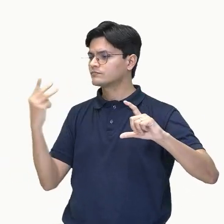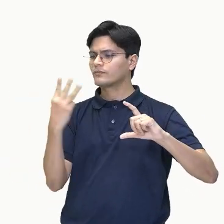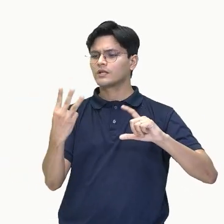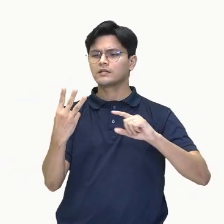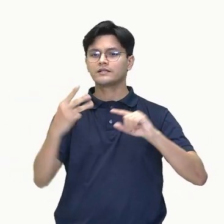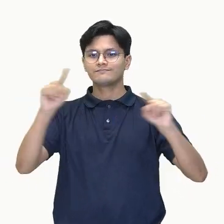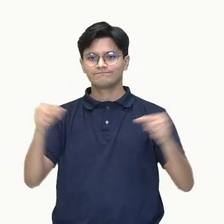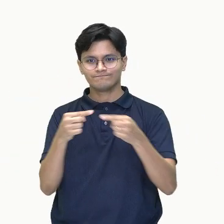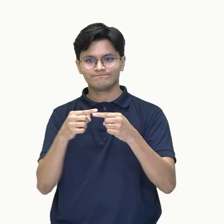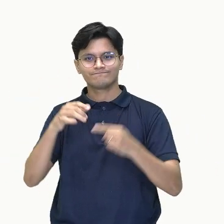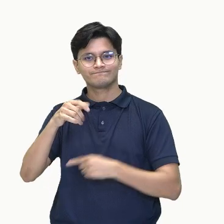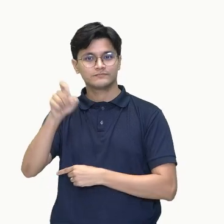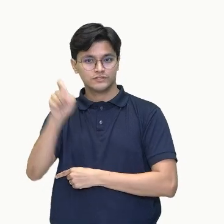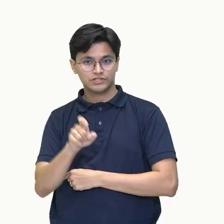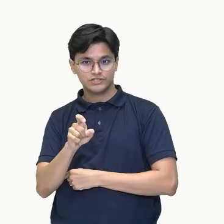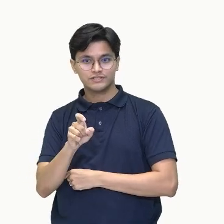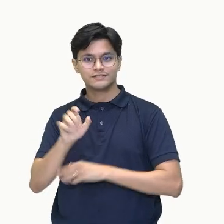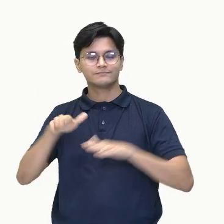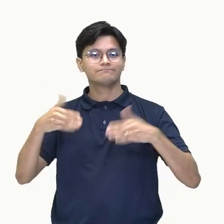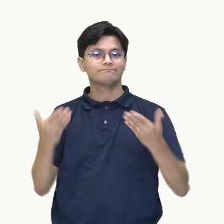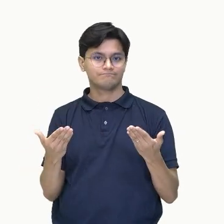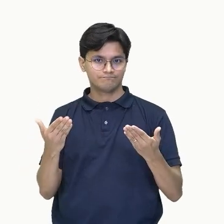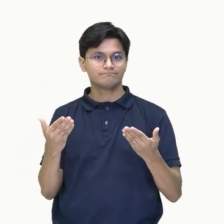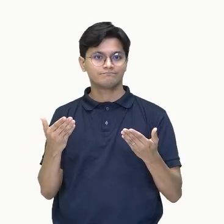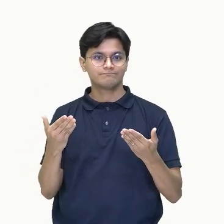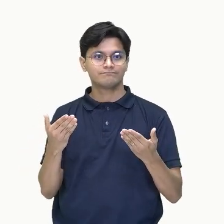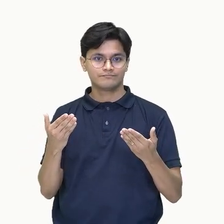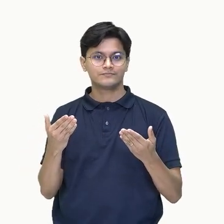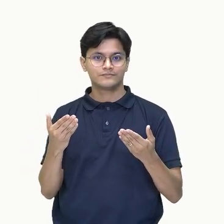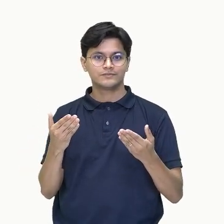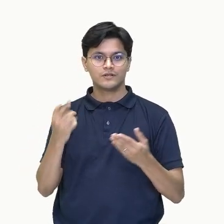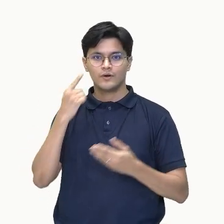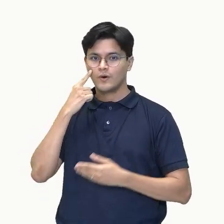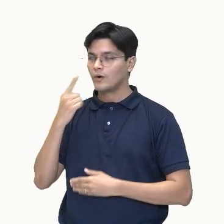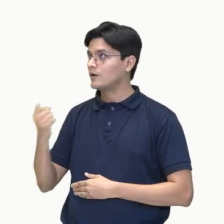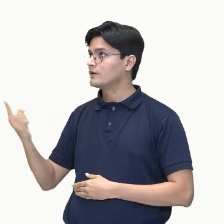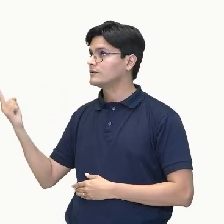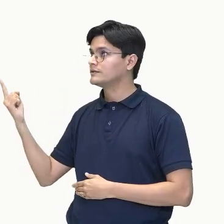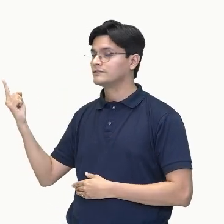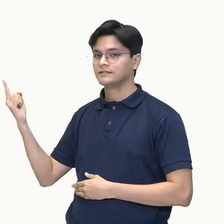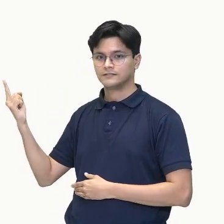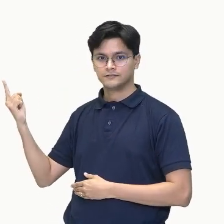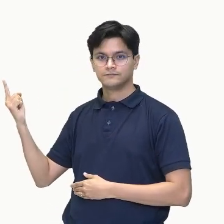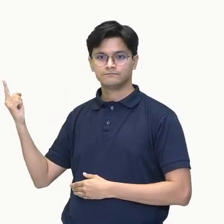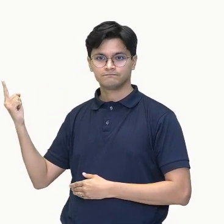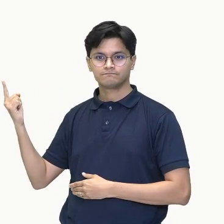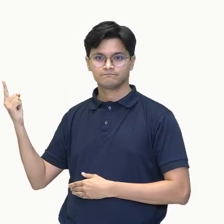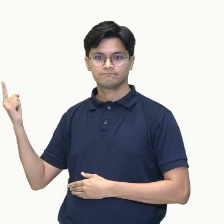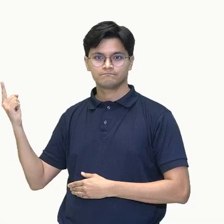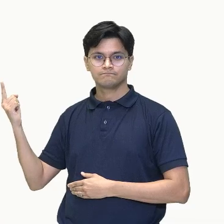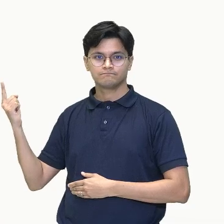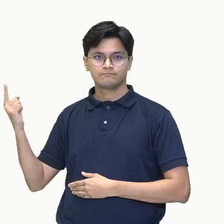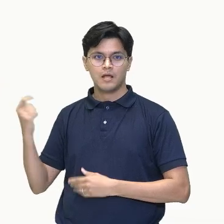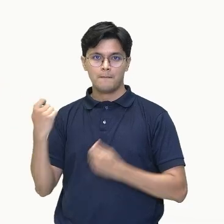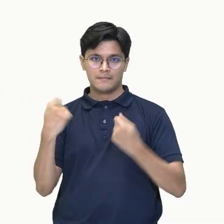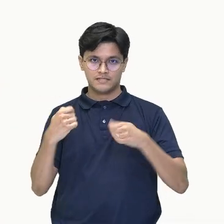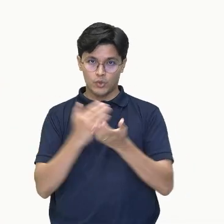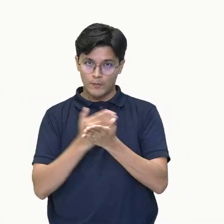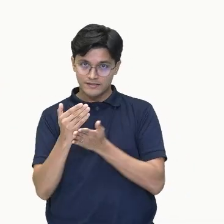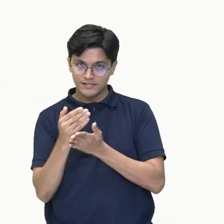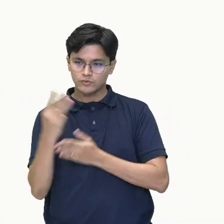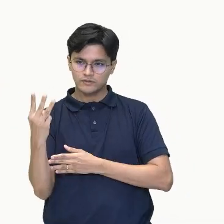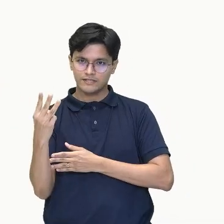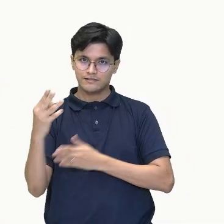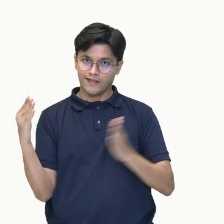X. Então, eu vou sair do 3 e vou caminhar até quem? Eu vou caminhar até o 4 do Y. Então, vamos